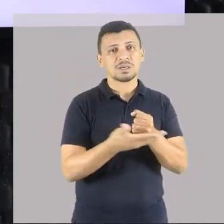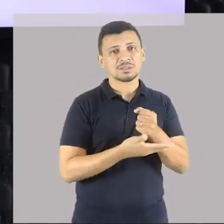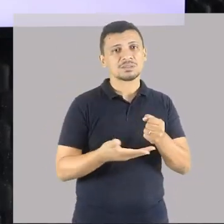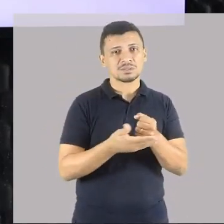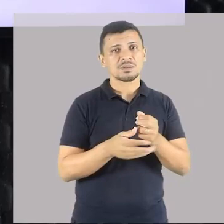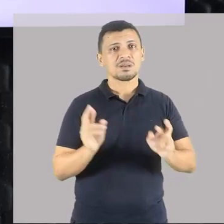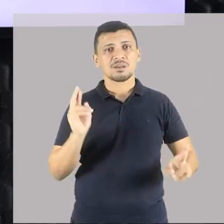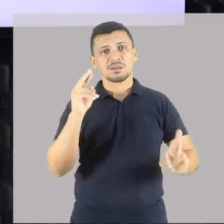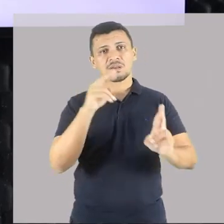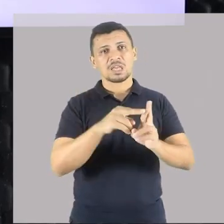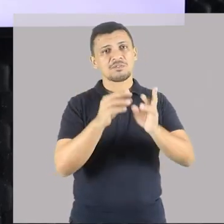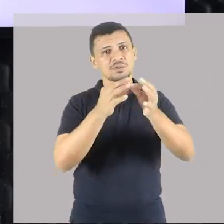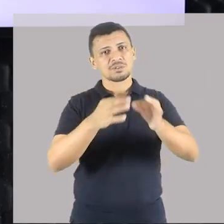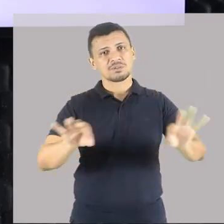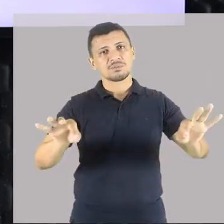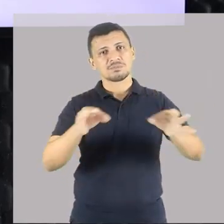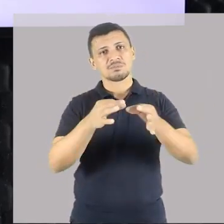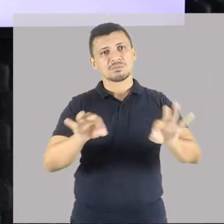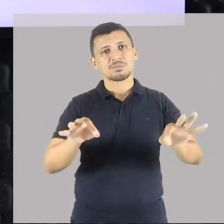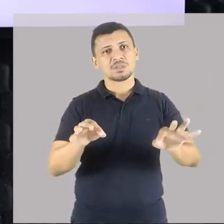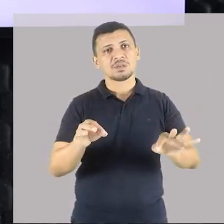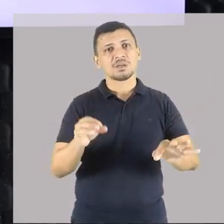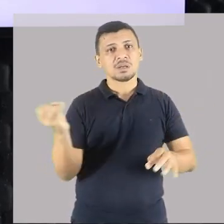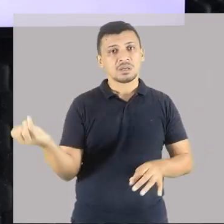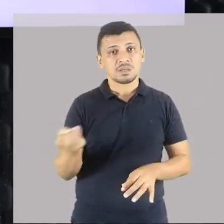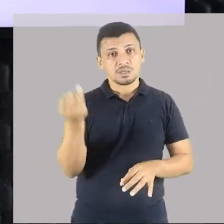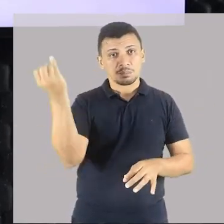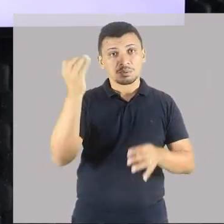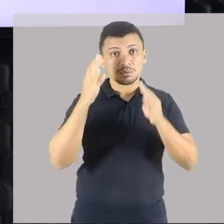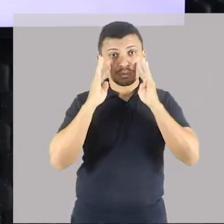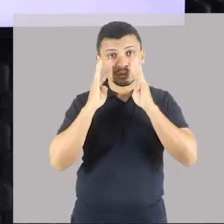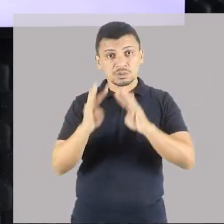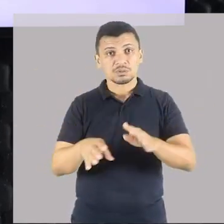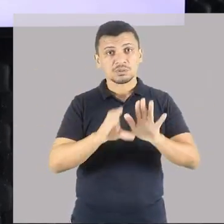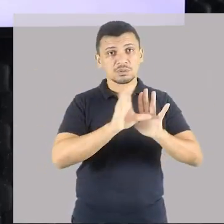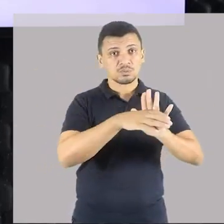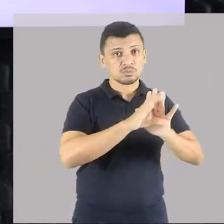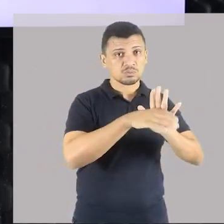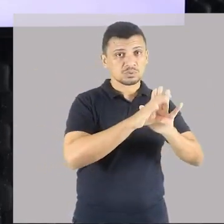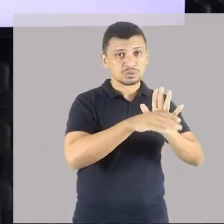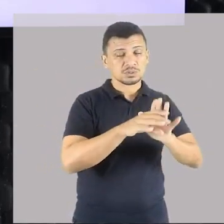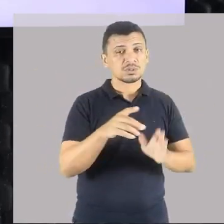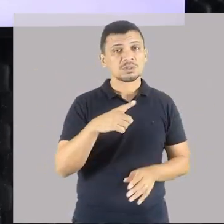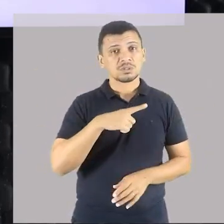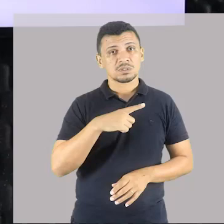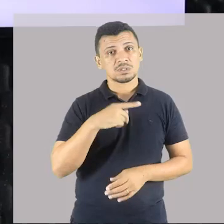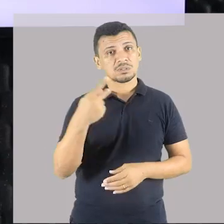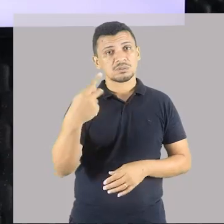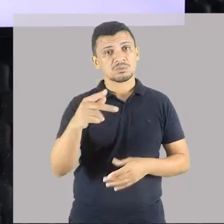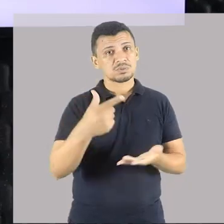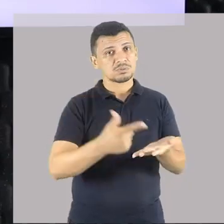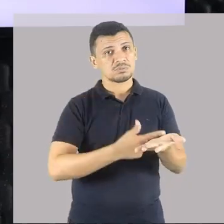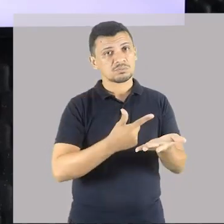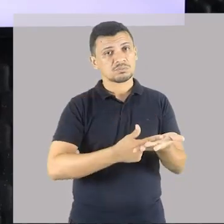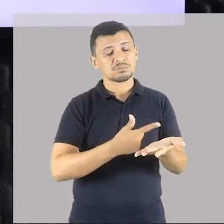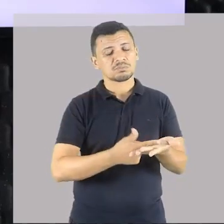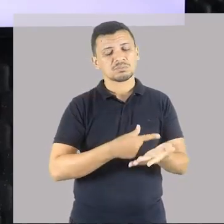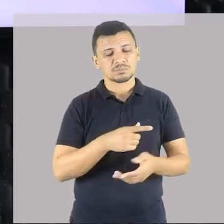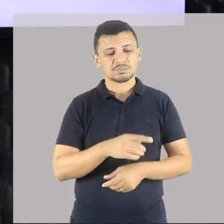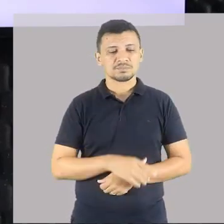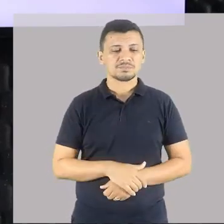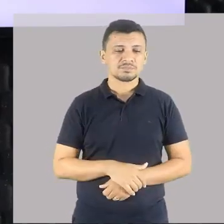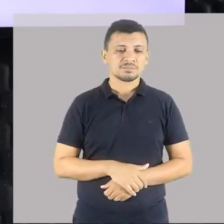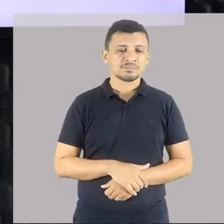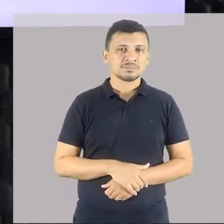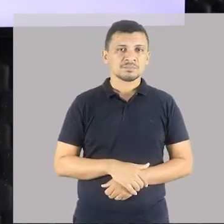referências sintáticas. Por isso que é importante atentarem para os conceitos que estão presentes lá no seu material didático, na sua apostila,